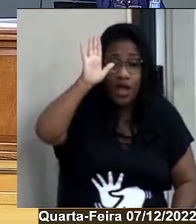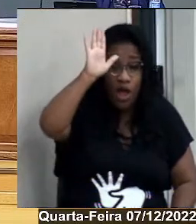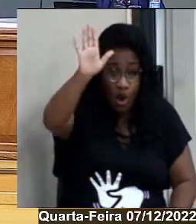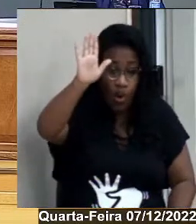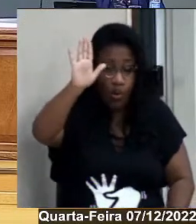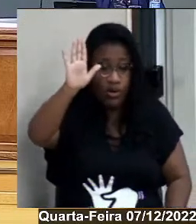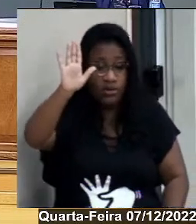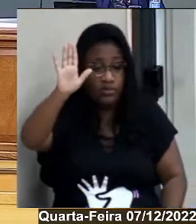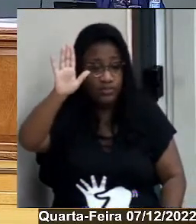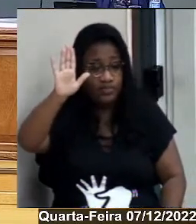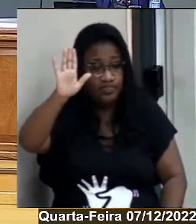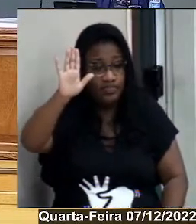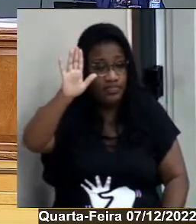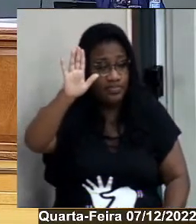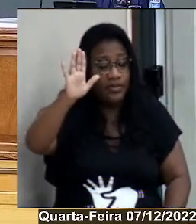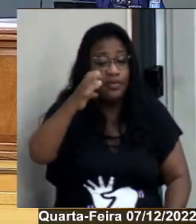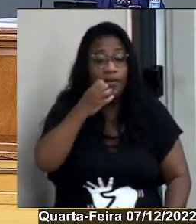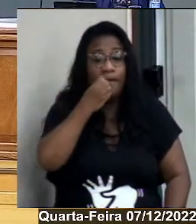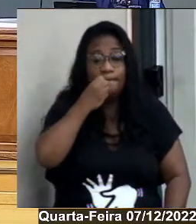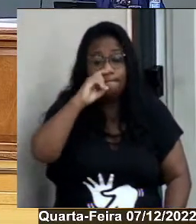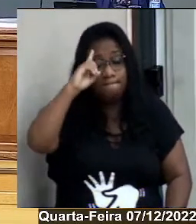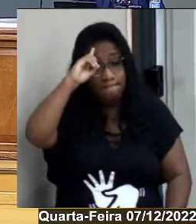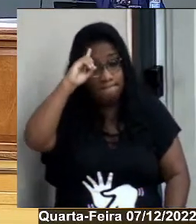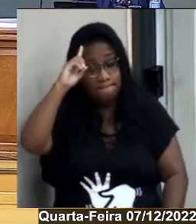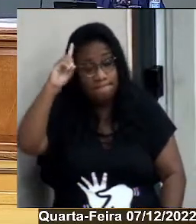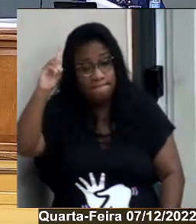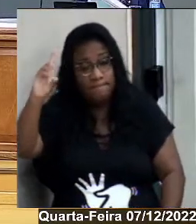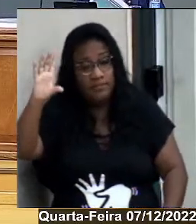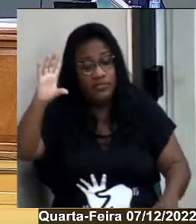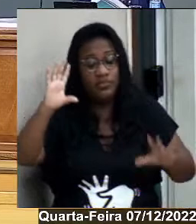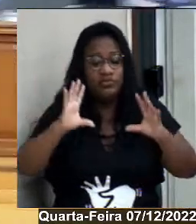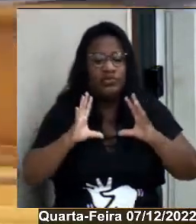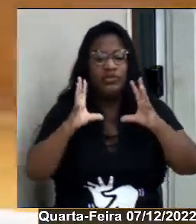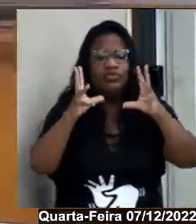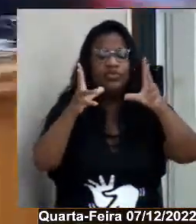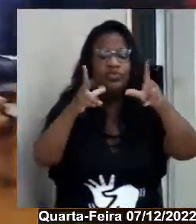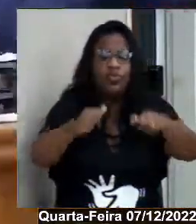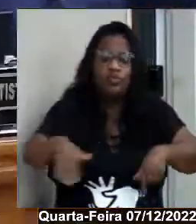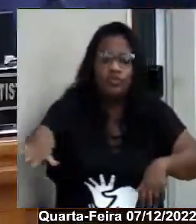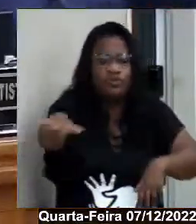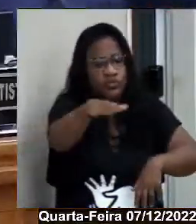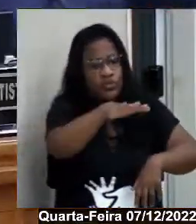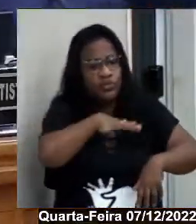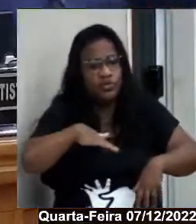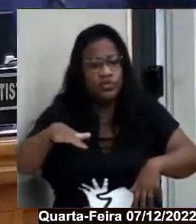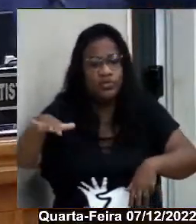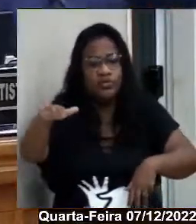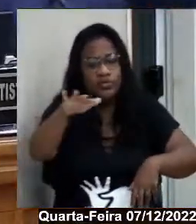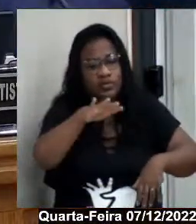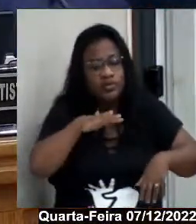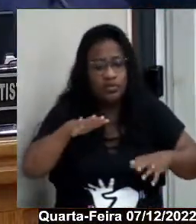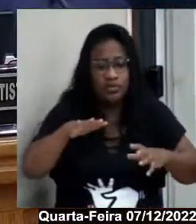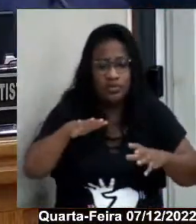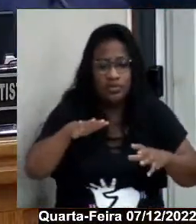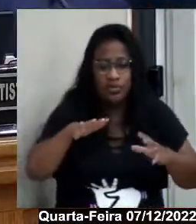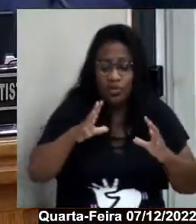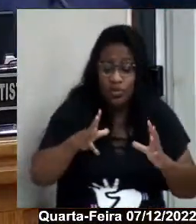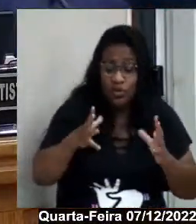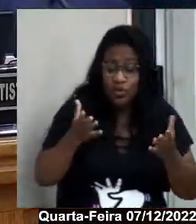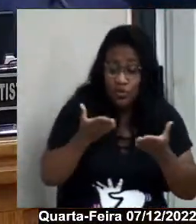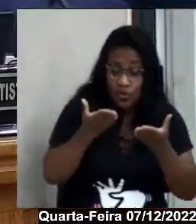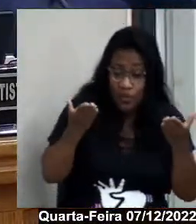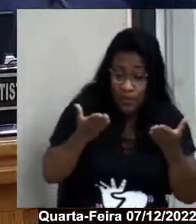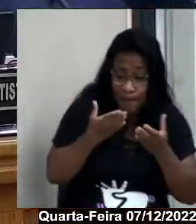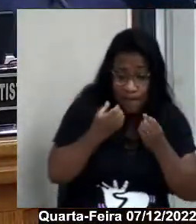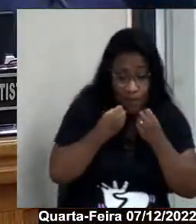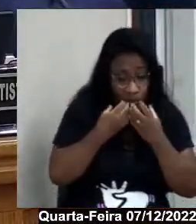ordem, presidente. Com a palavra, vereadora Adalto. Bom dia mais uma vez, né, presidente, vereadores presentes, público presente aí, o ex-vereador Doda,